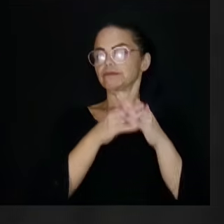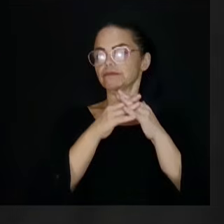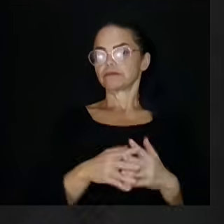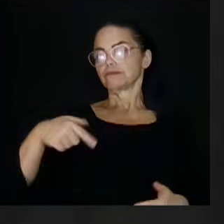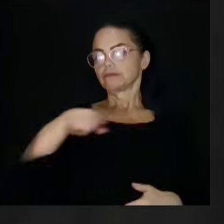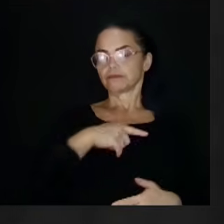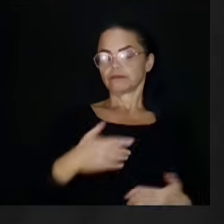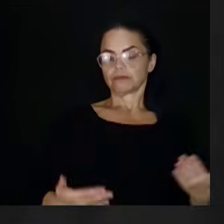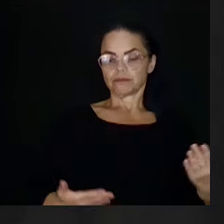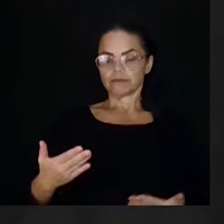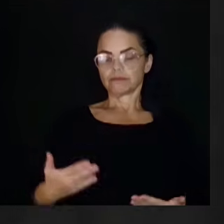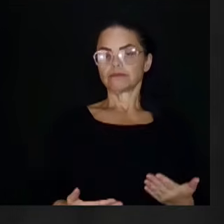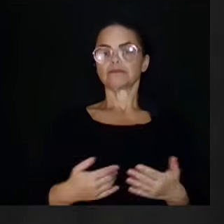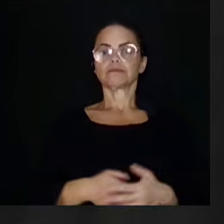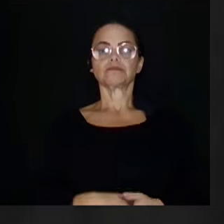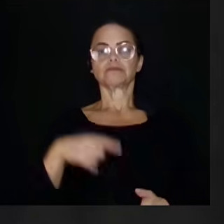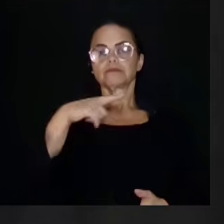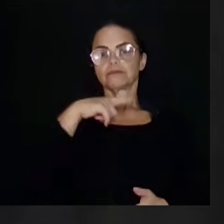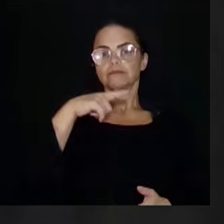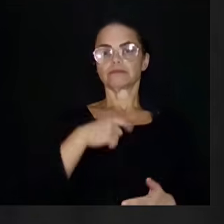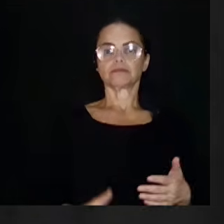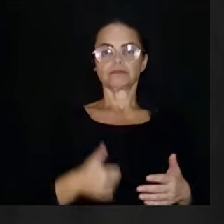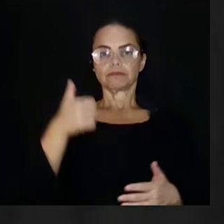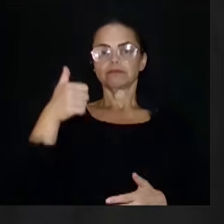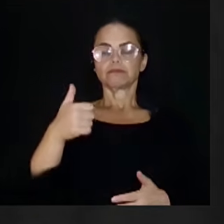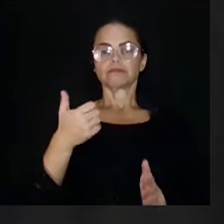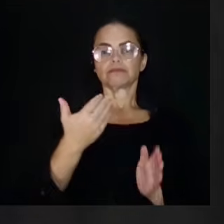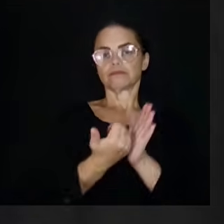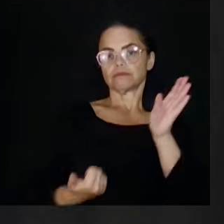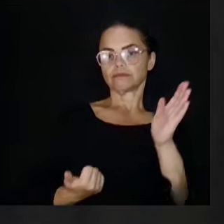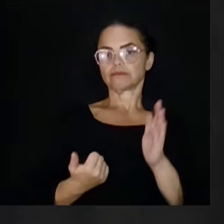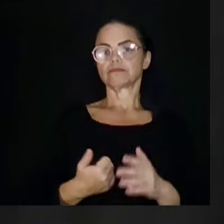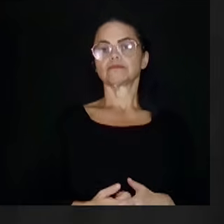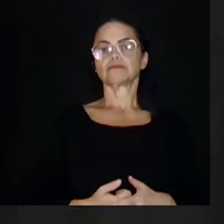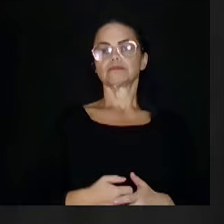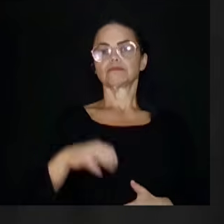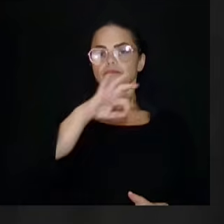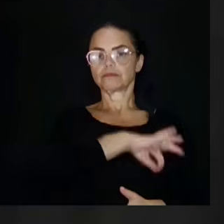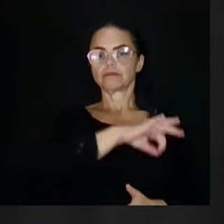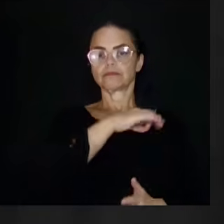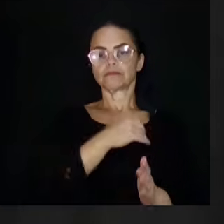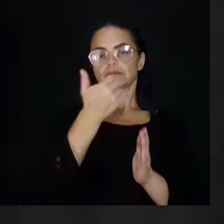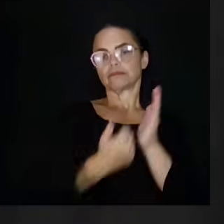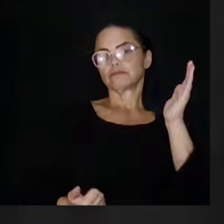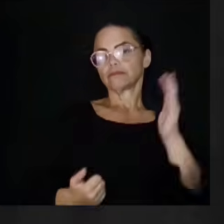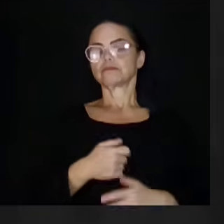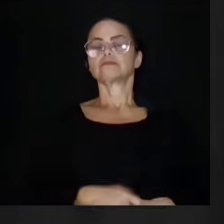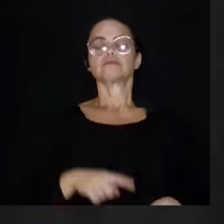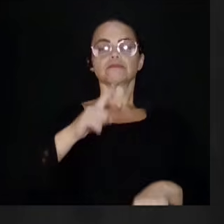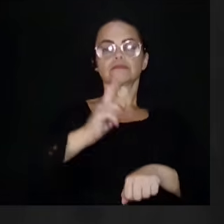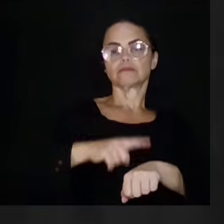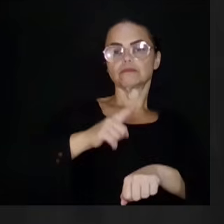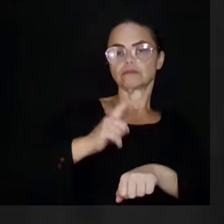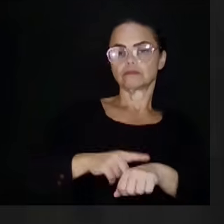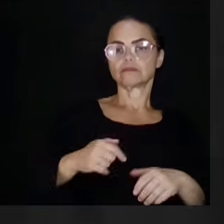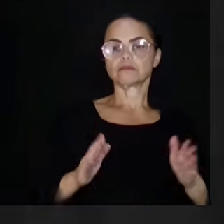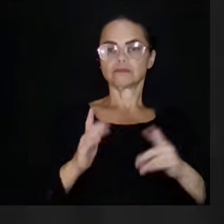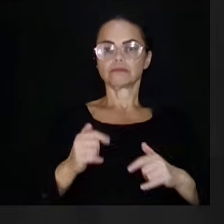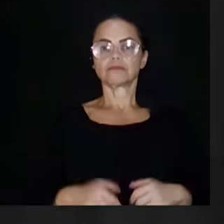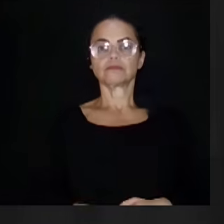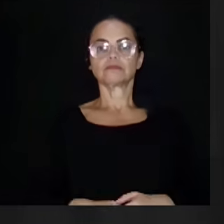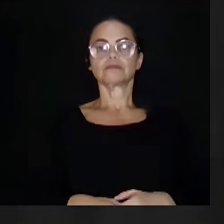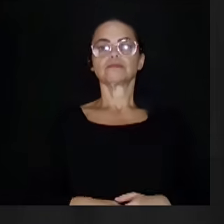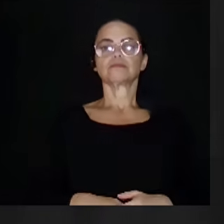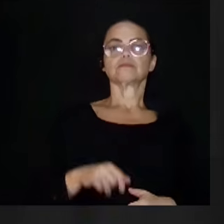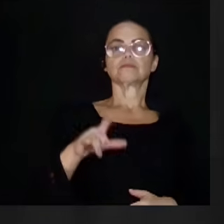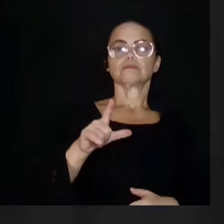a gente teve nosso primeiro desconto salarial, né, na época da Isalene. Então, assim, os mais